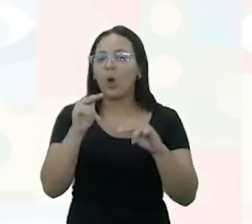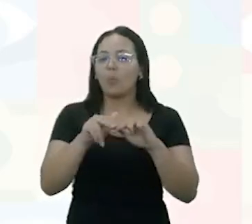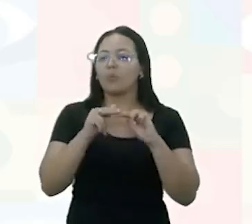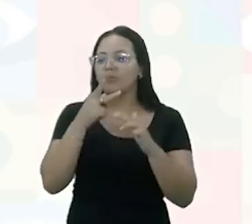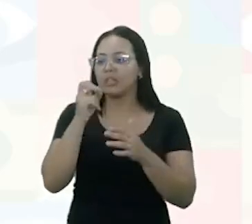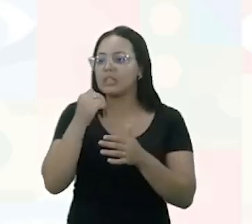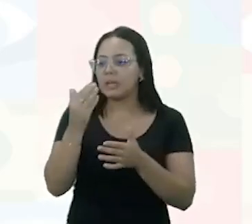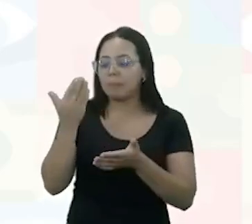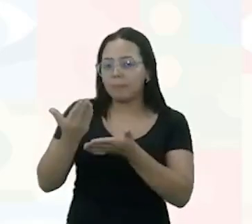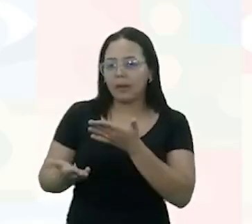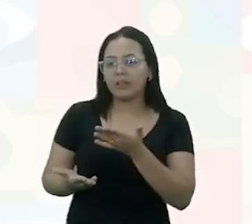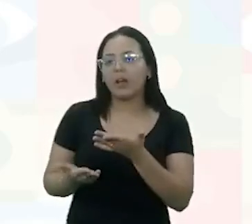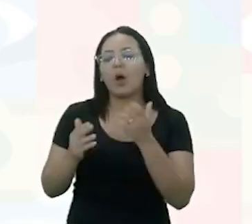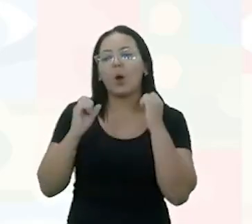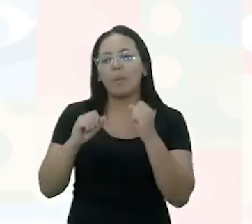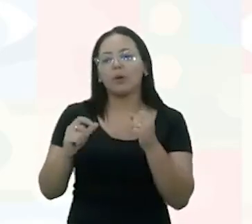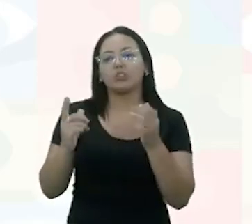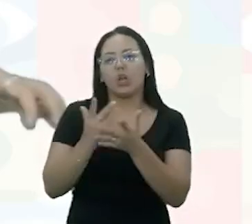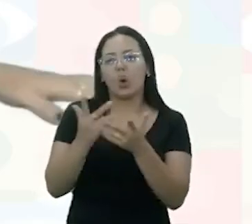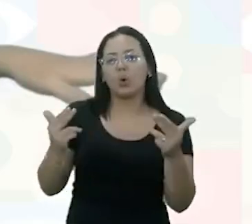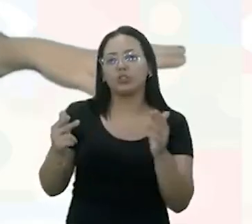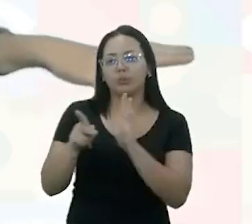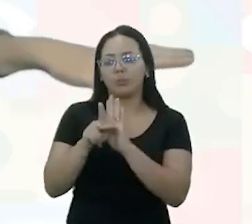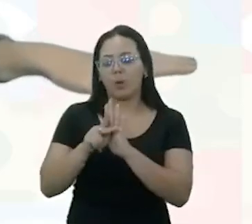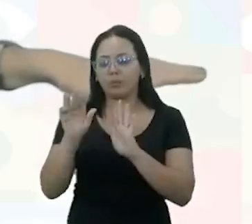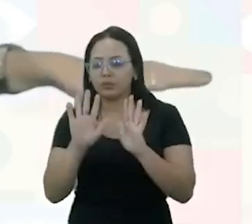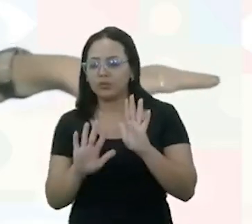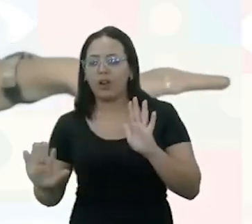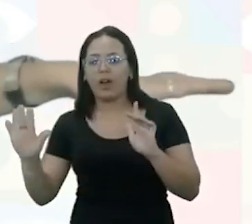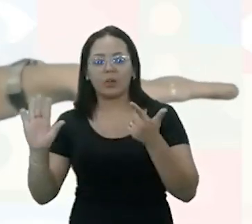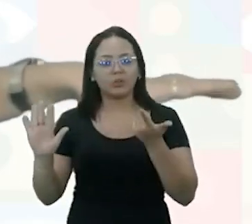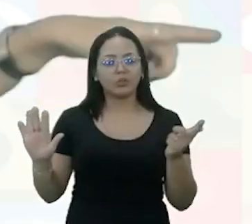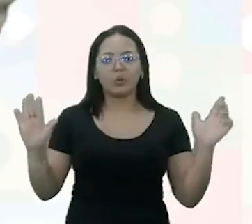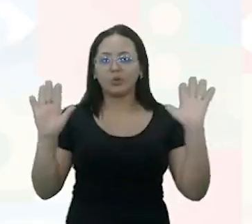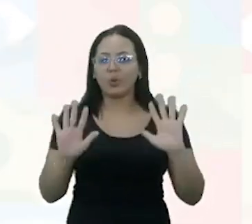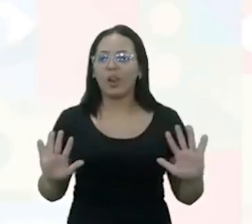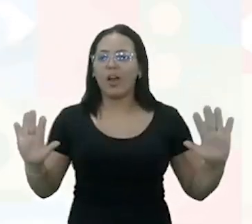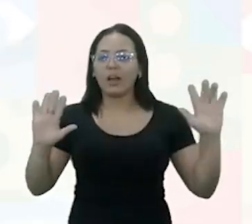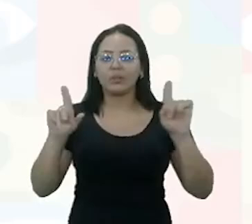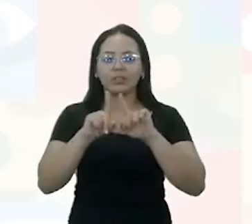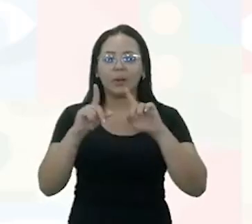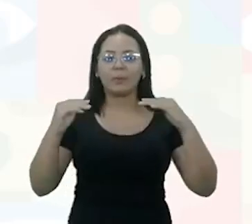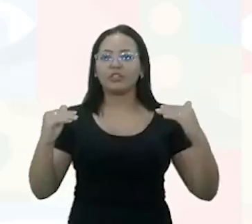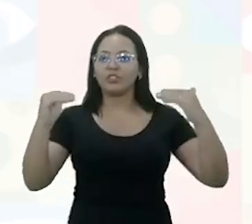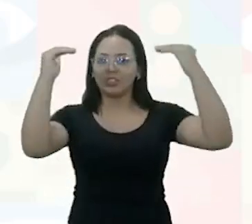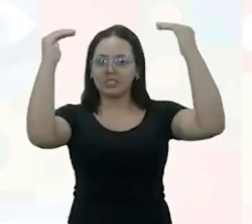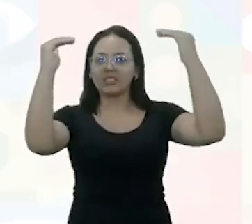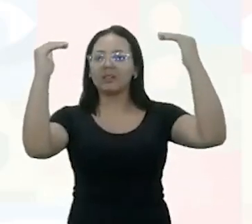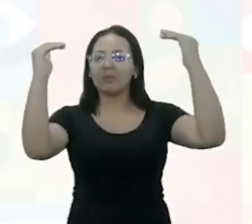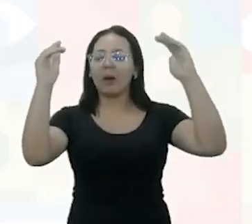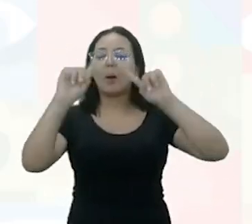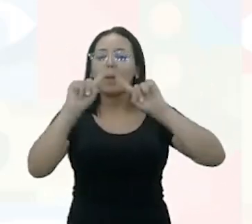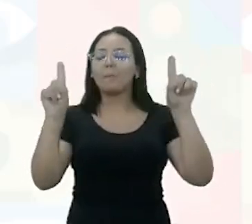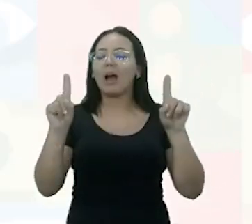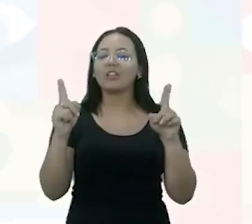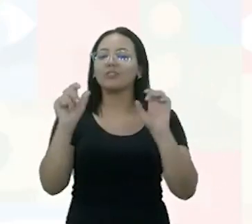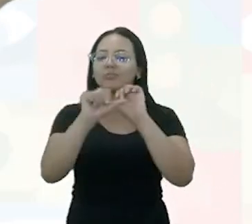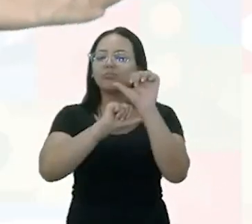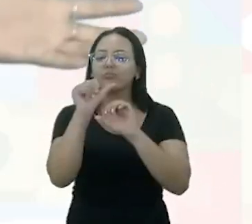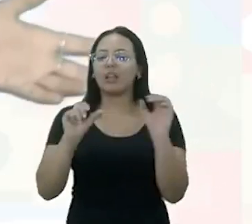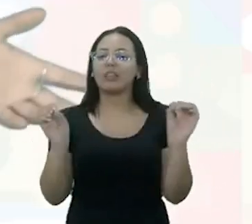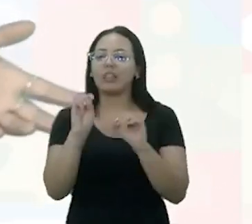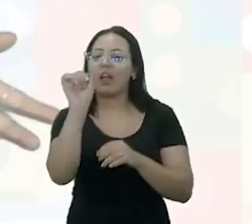perda, vai estar tirando algumas coisas daqui, dali, daqui de cima, no canto, mas que não vai alterar